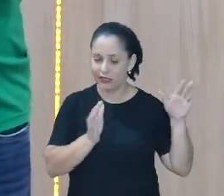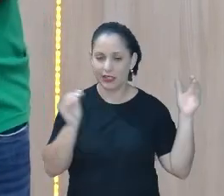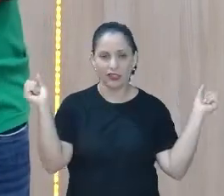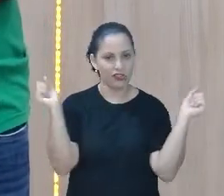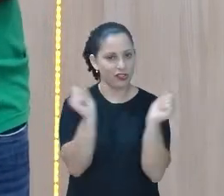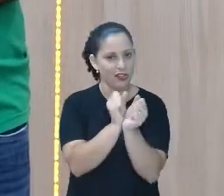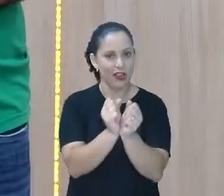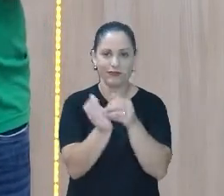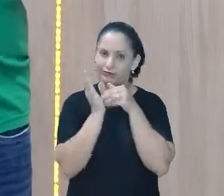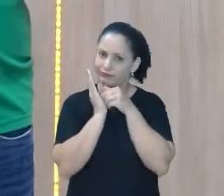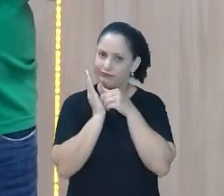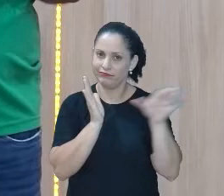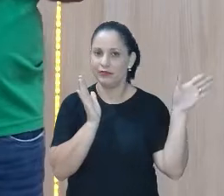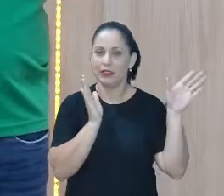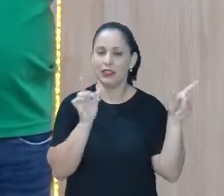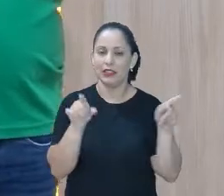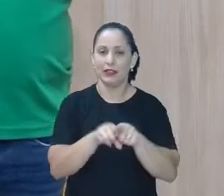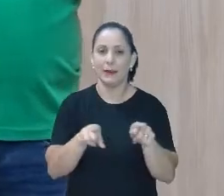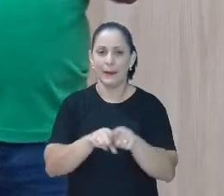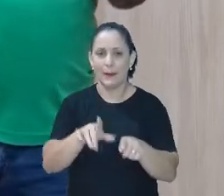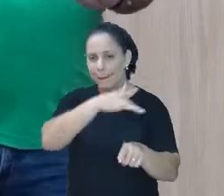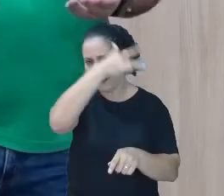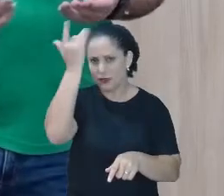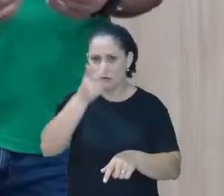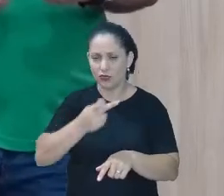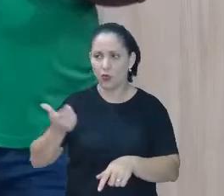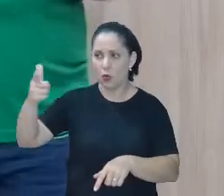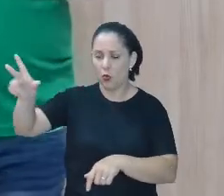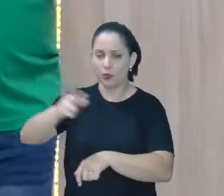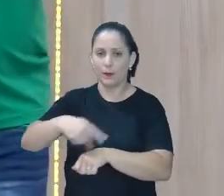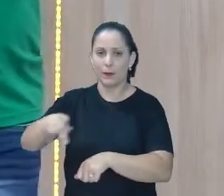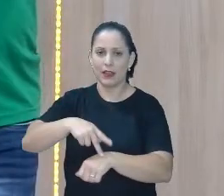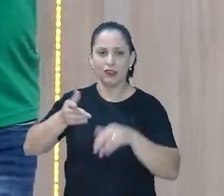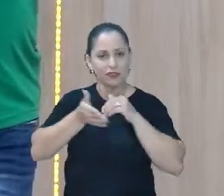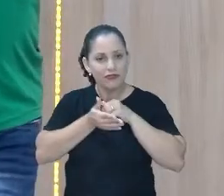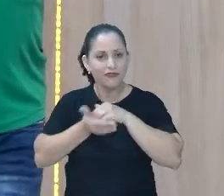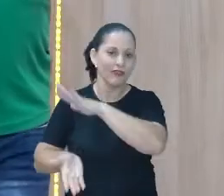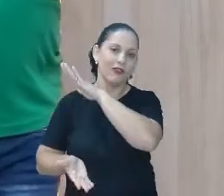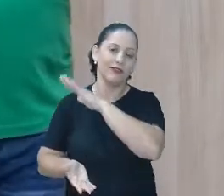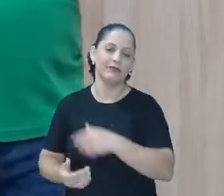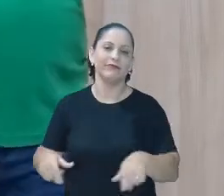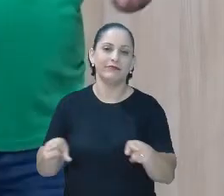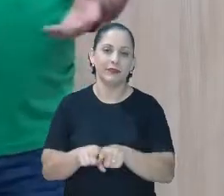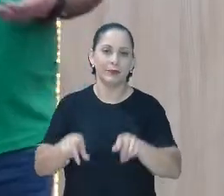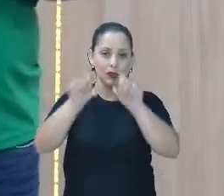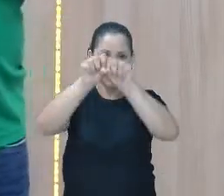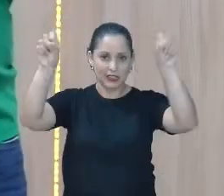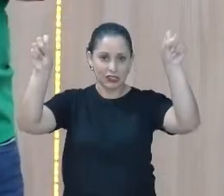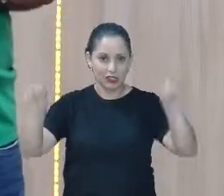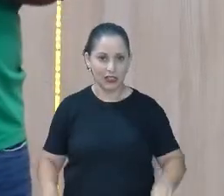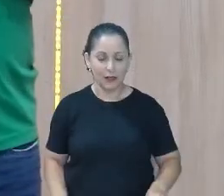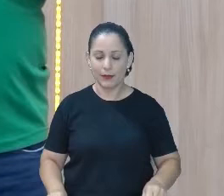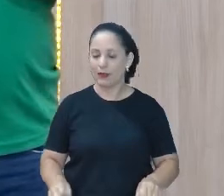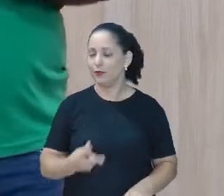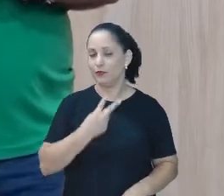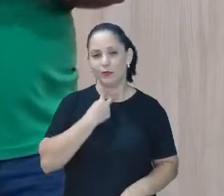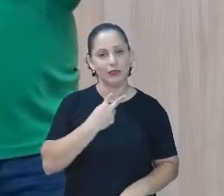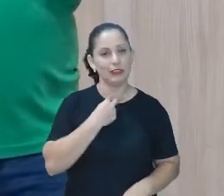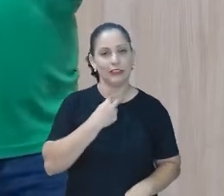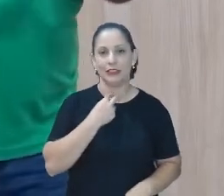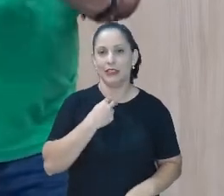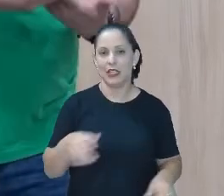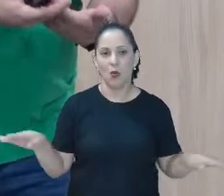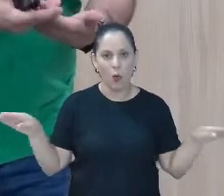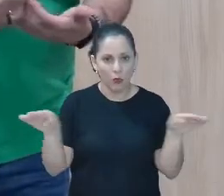os estrangeiros. Então, era um sistema onde não existia ainda ali